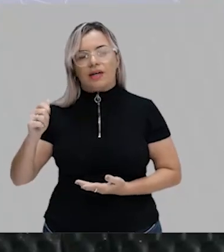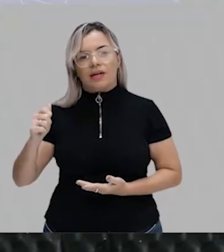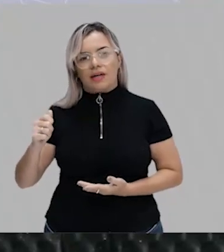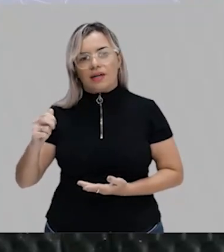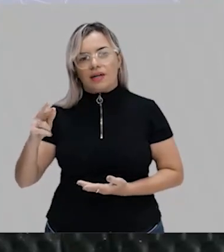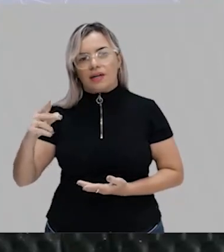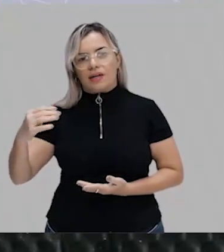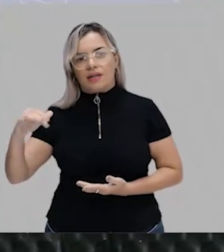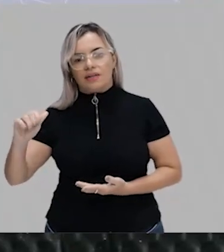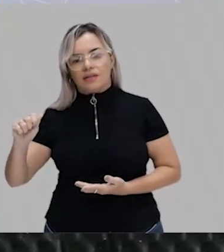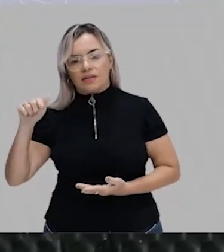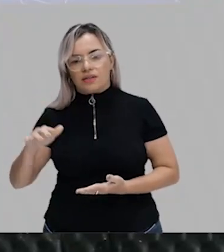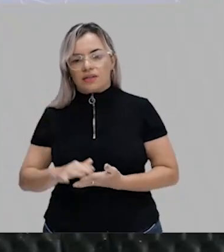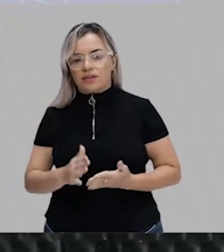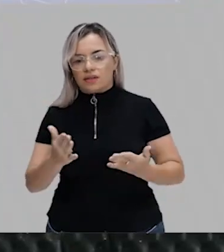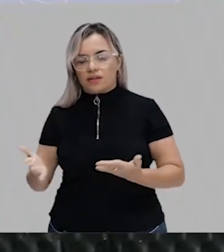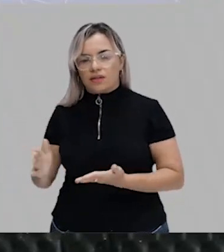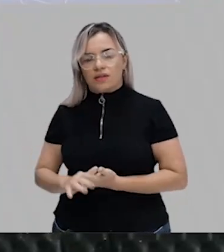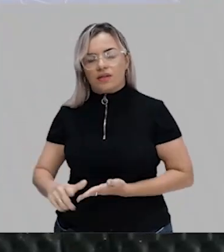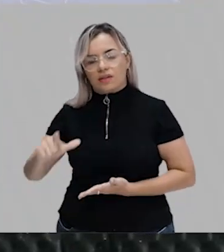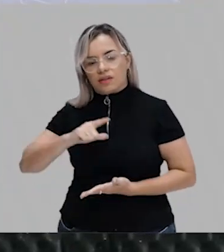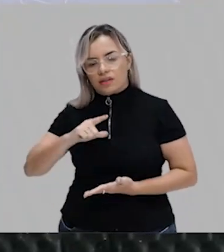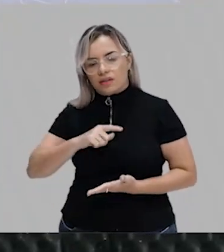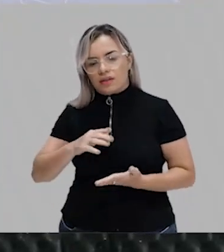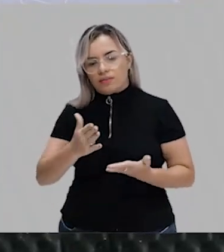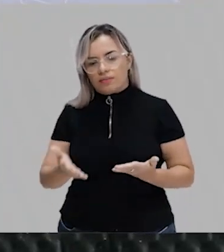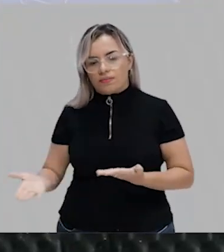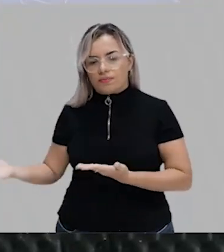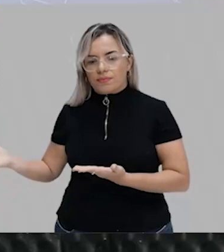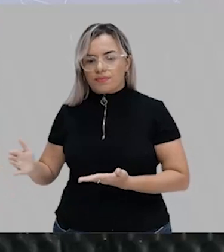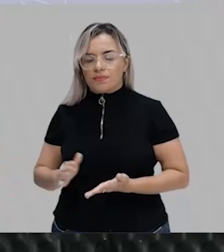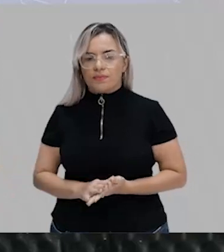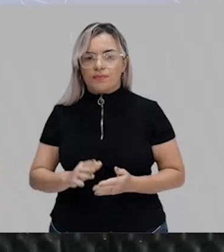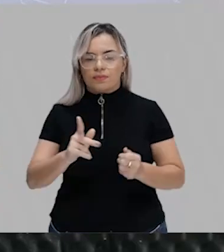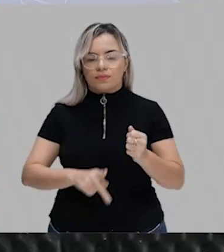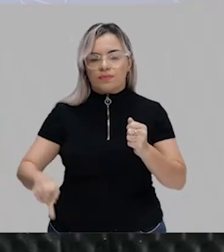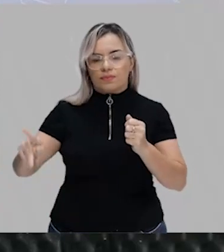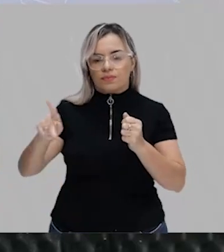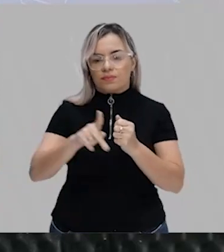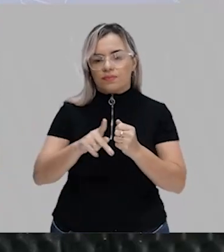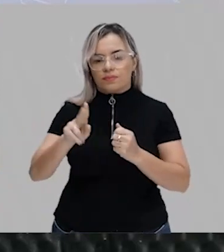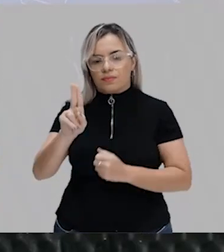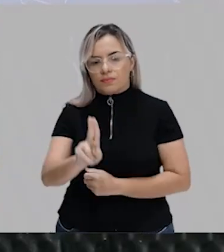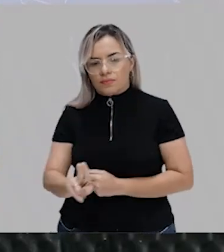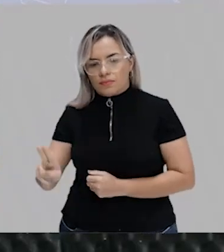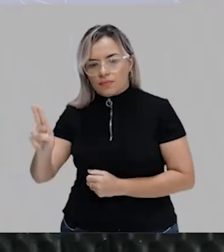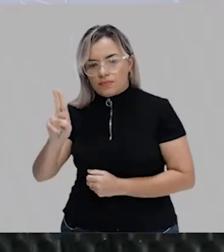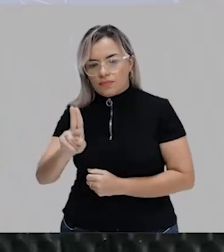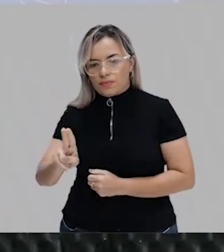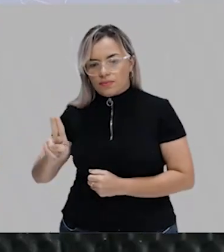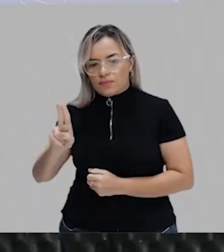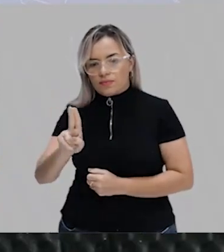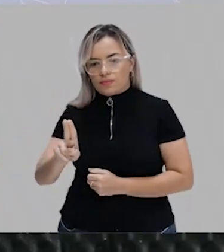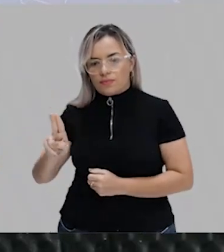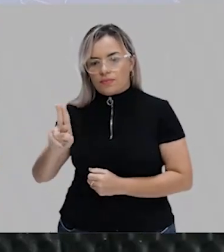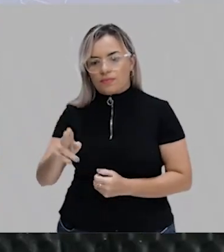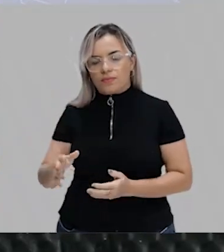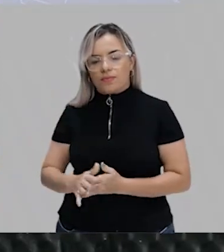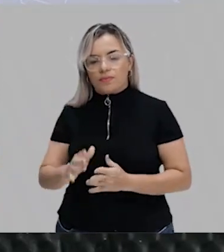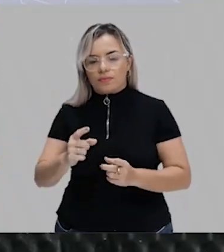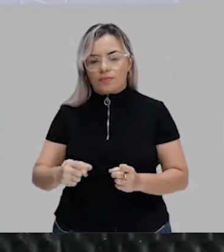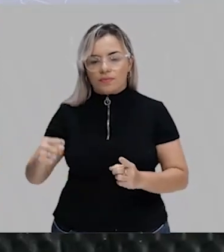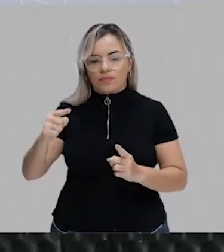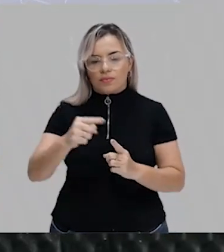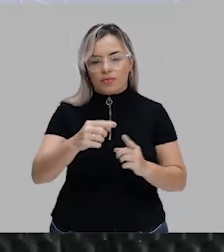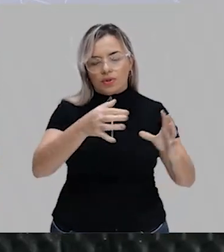um usted que vocês já viram numa aula anterior, que é o pronome que eu utilizo para esse tipo de